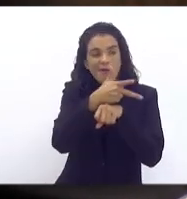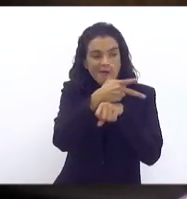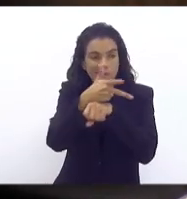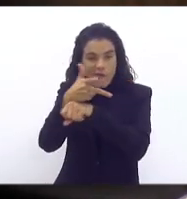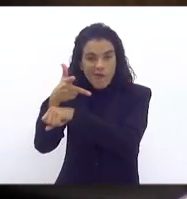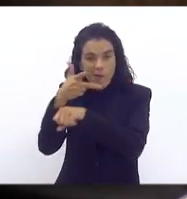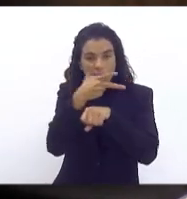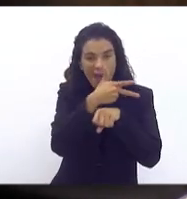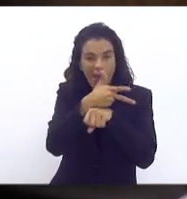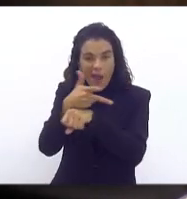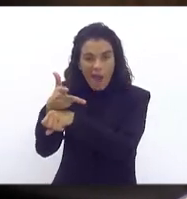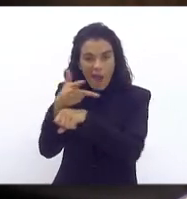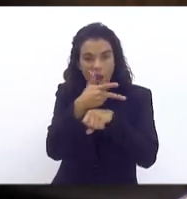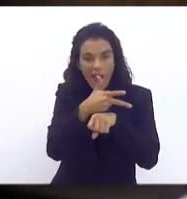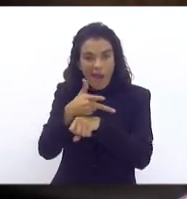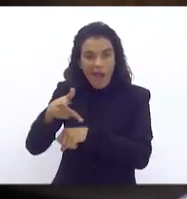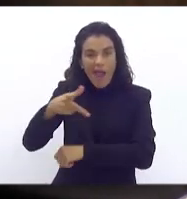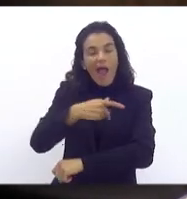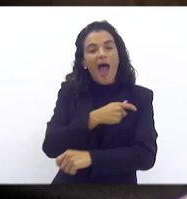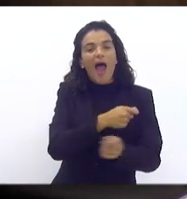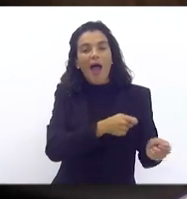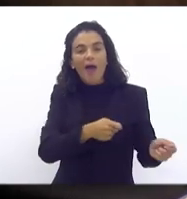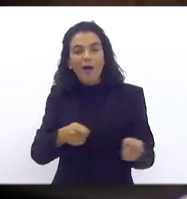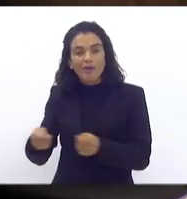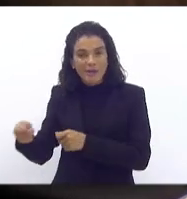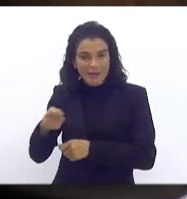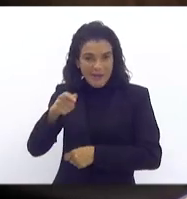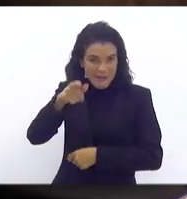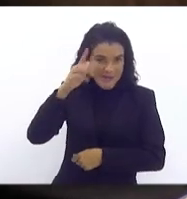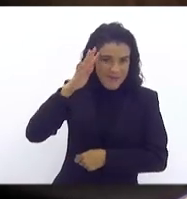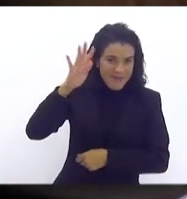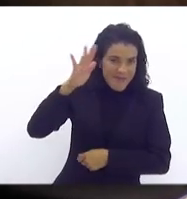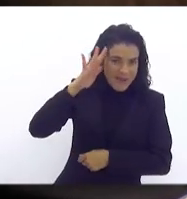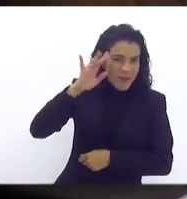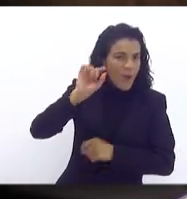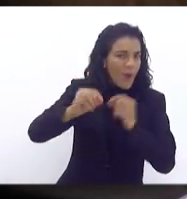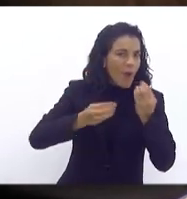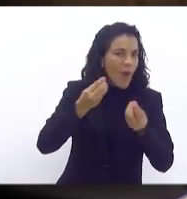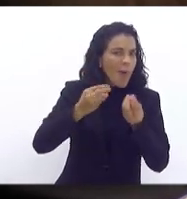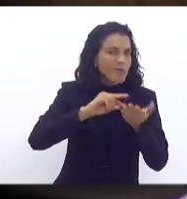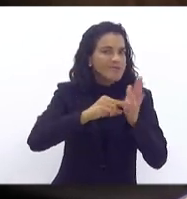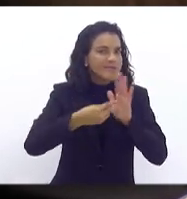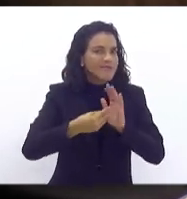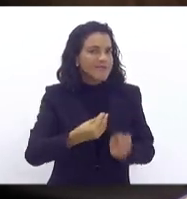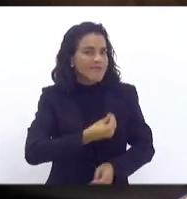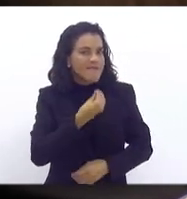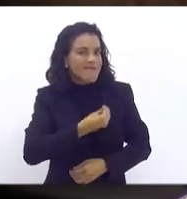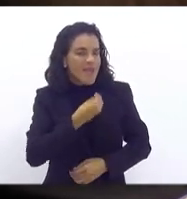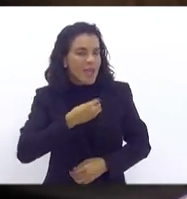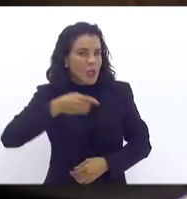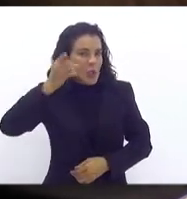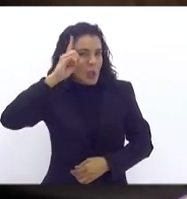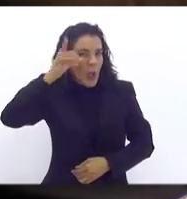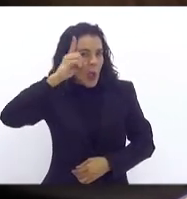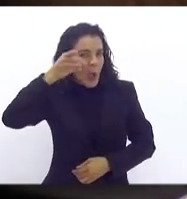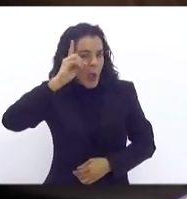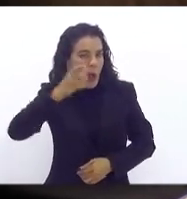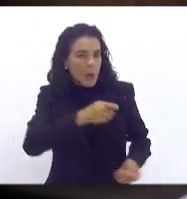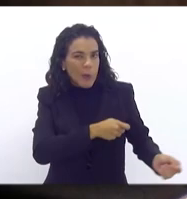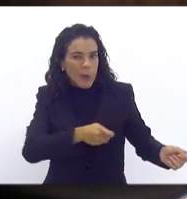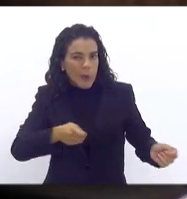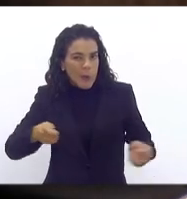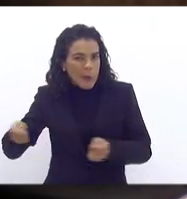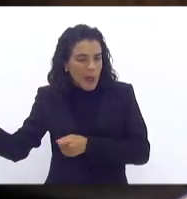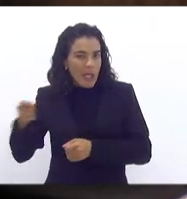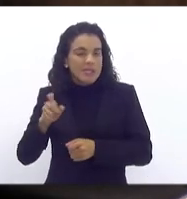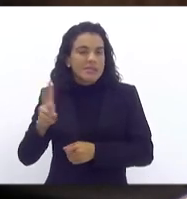documentar o dia dele agora calcule o que é viver esse terror de ser eternamente